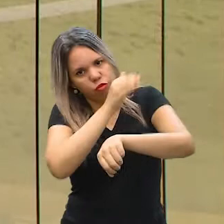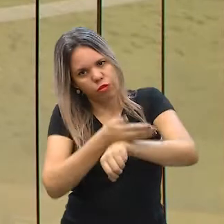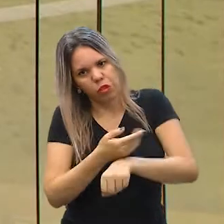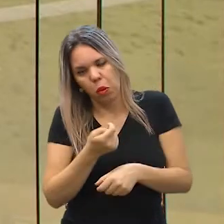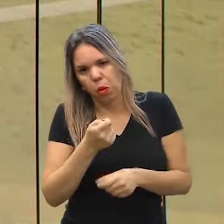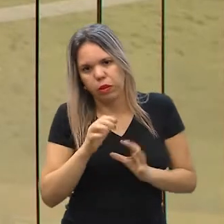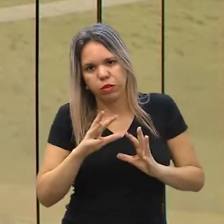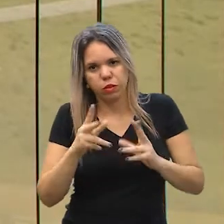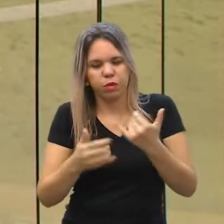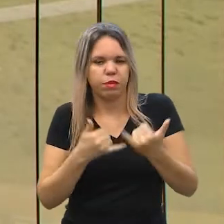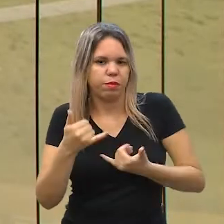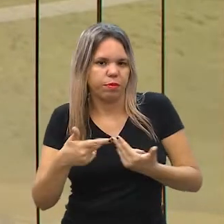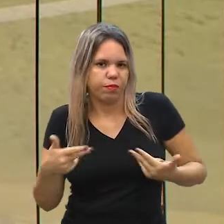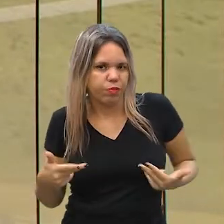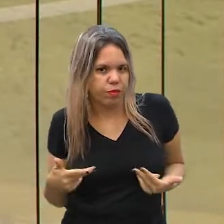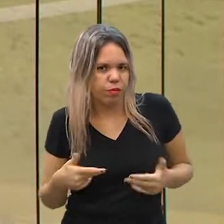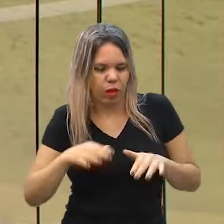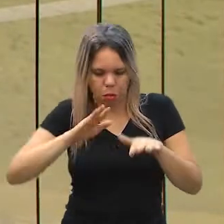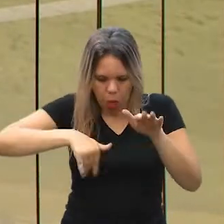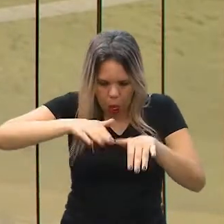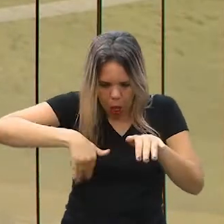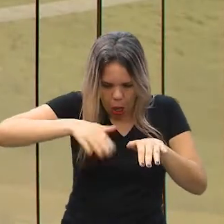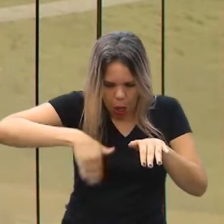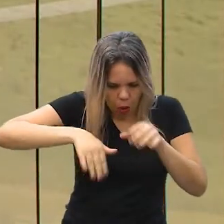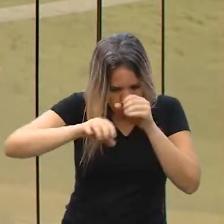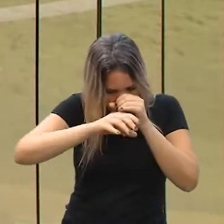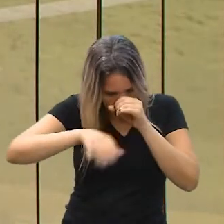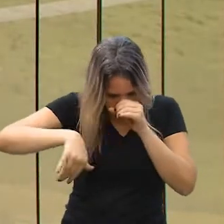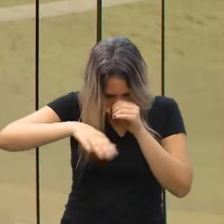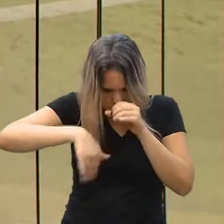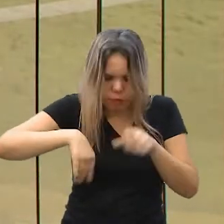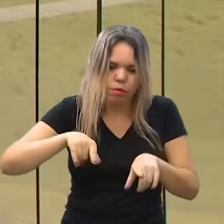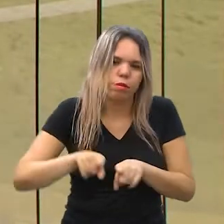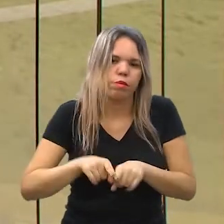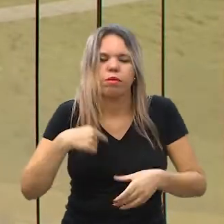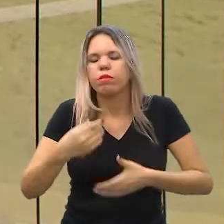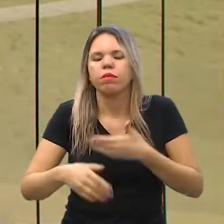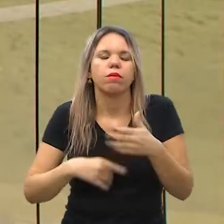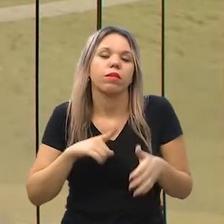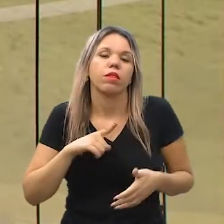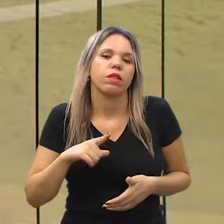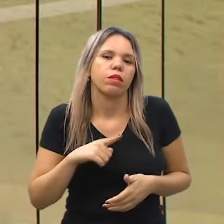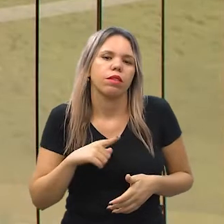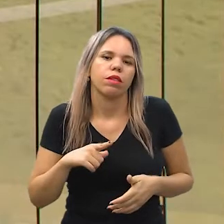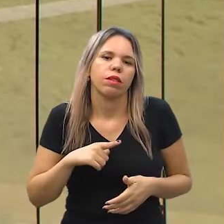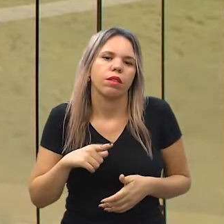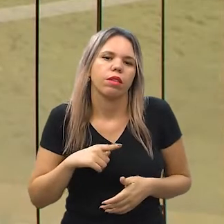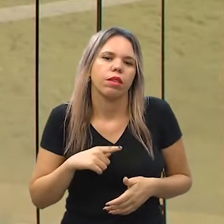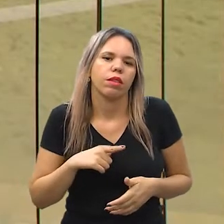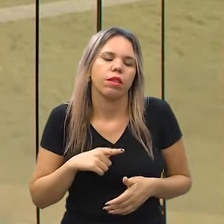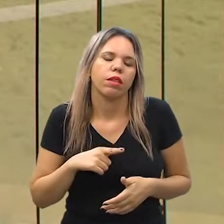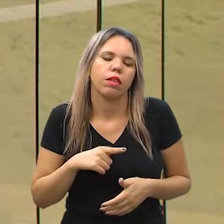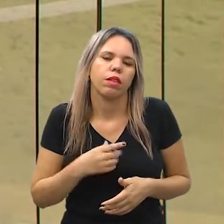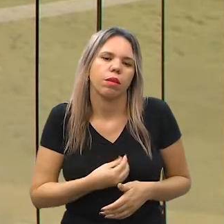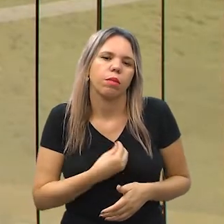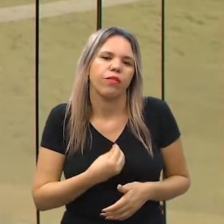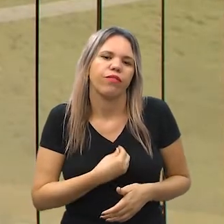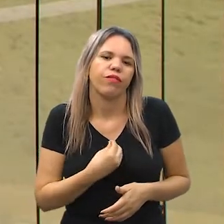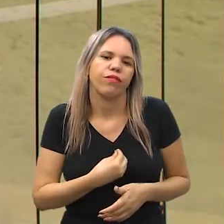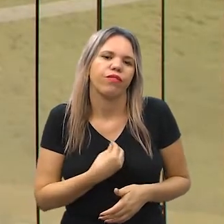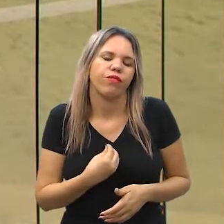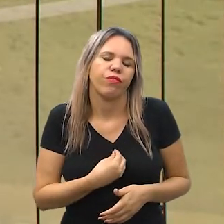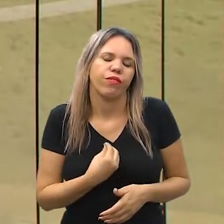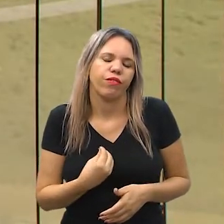aliás, eu fui quase tudo. Fui mergulhador. Então, eu tenho uma parte da minha